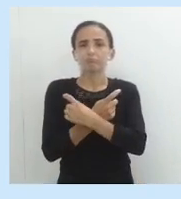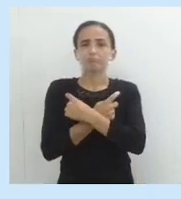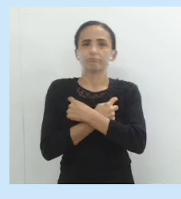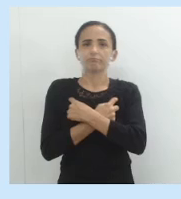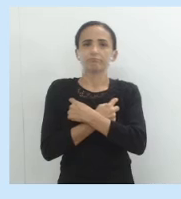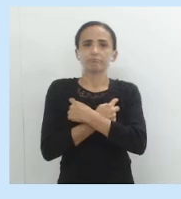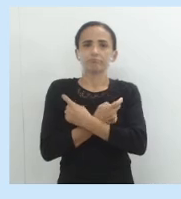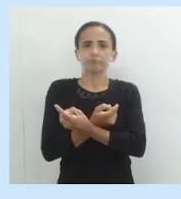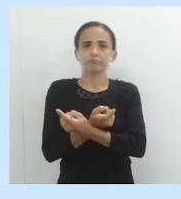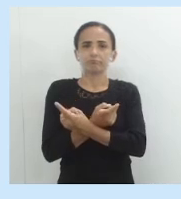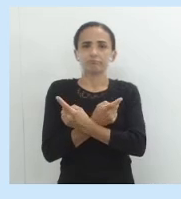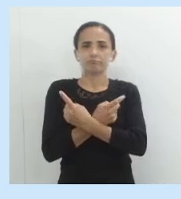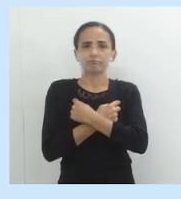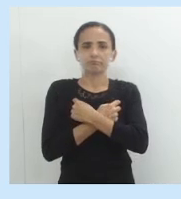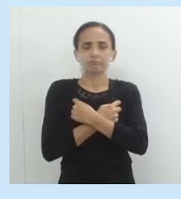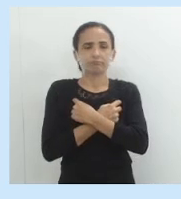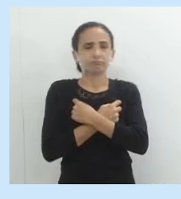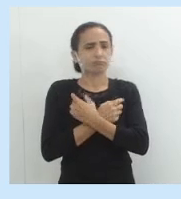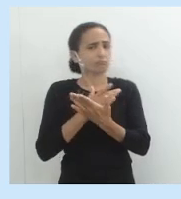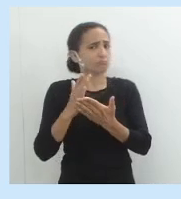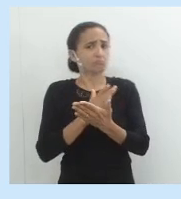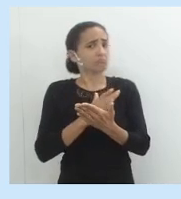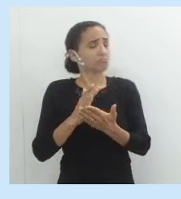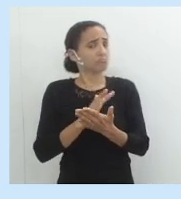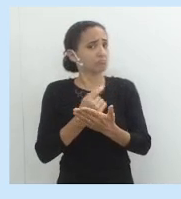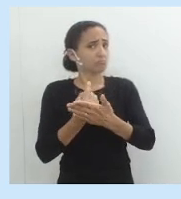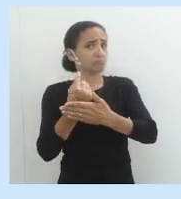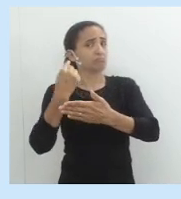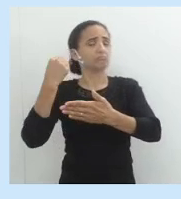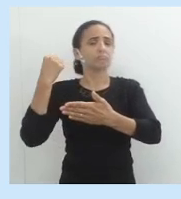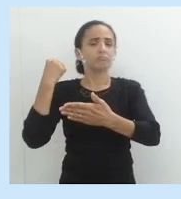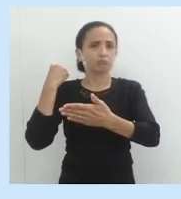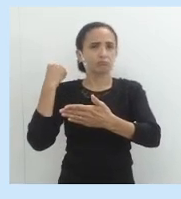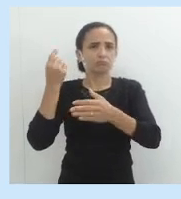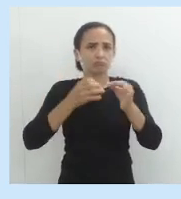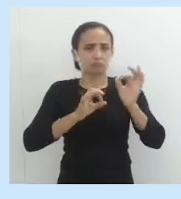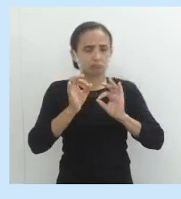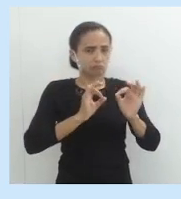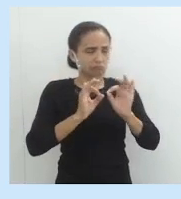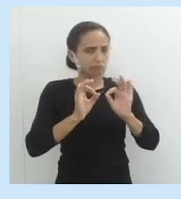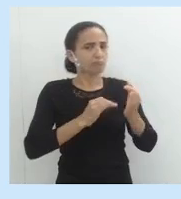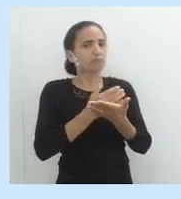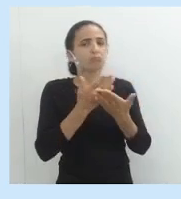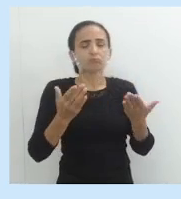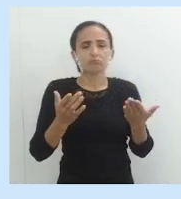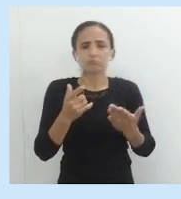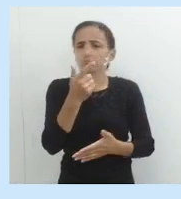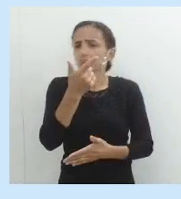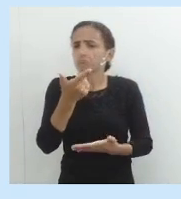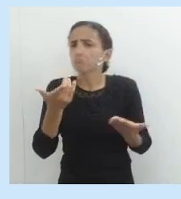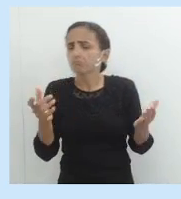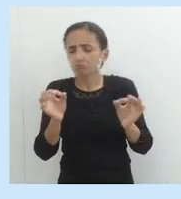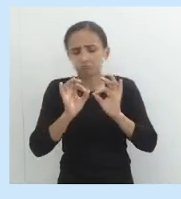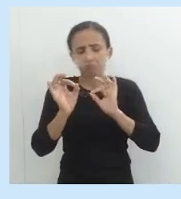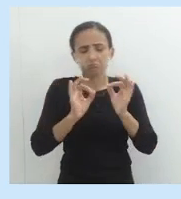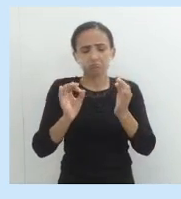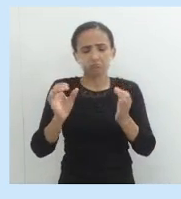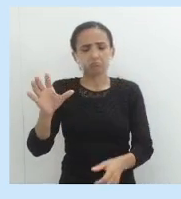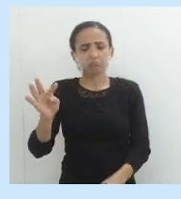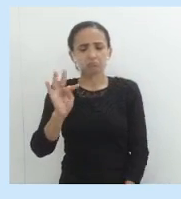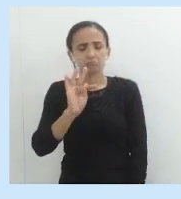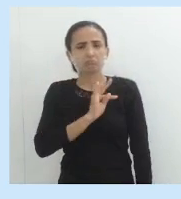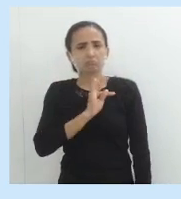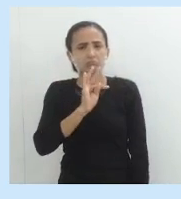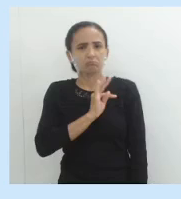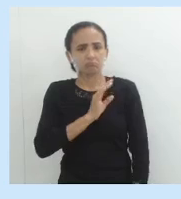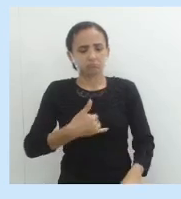né, de alguns faraós, né, que faleciam. Não, e eles tinham toda uma técnica, né, de